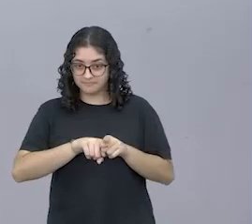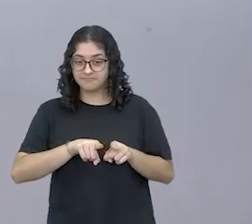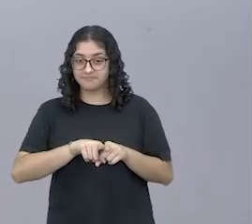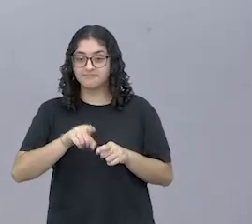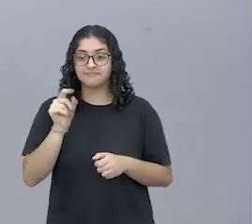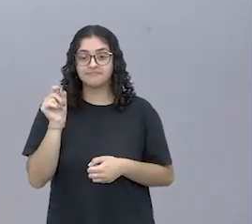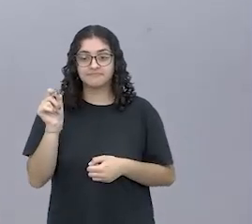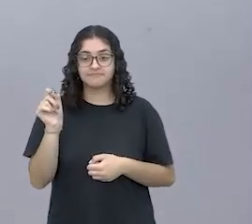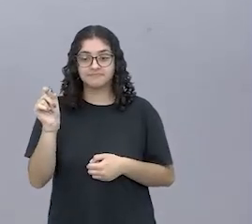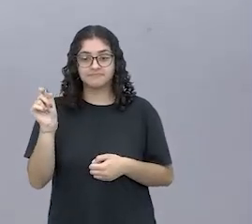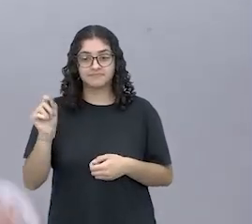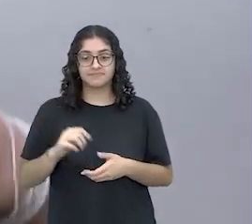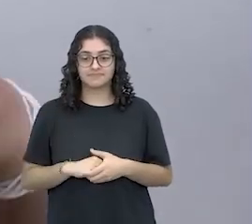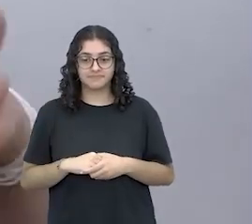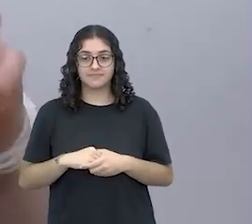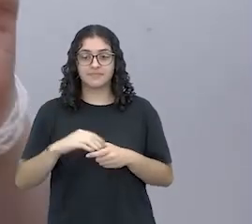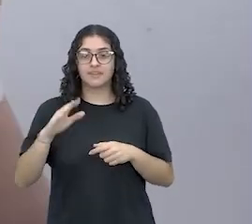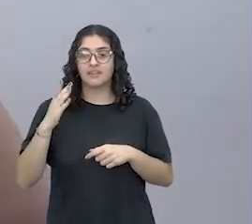também